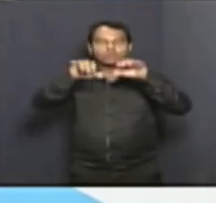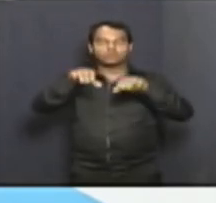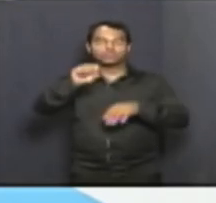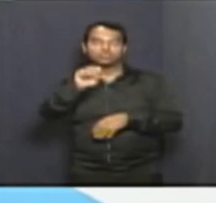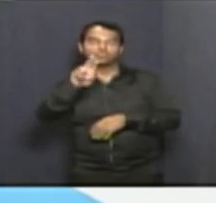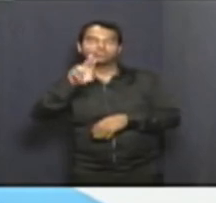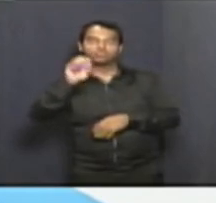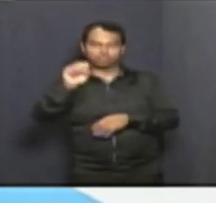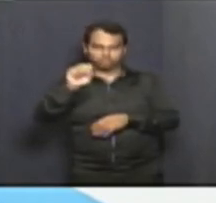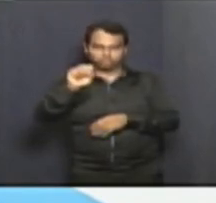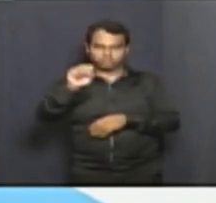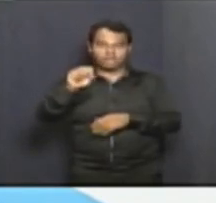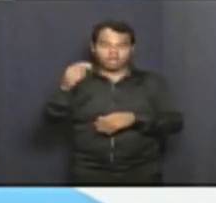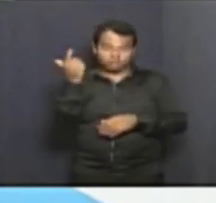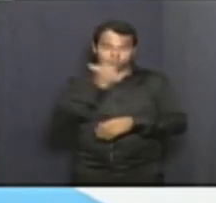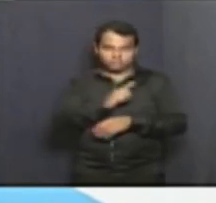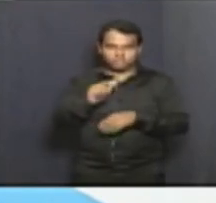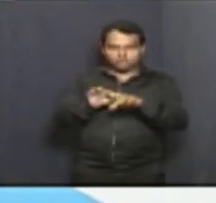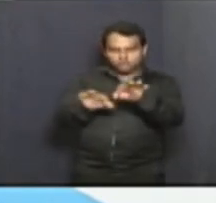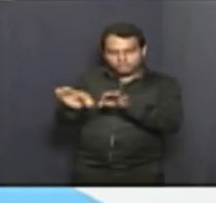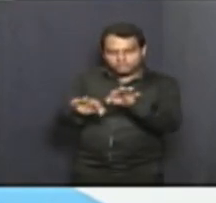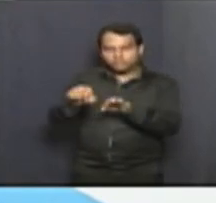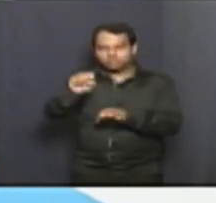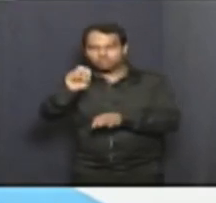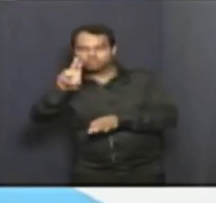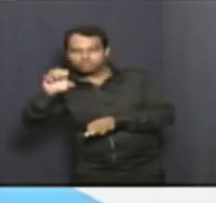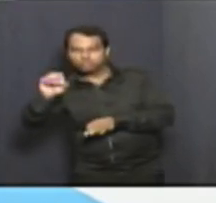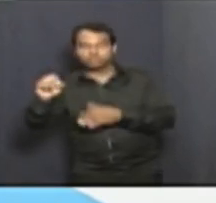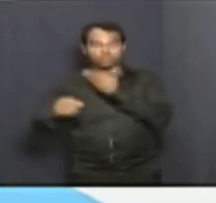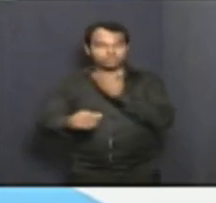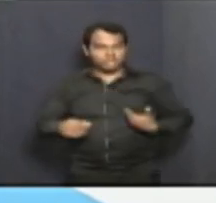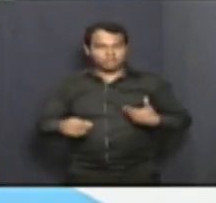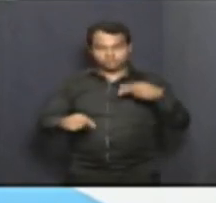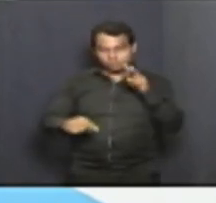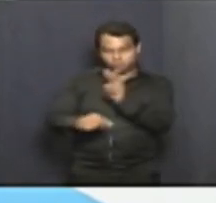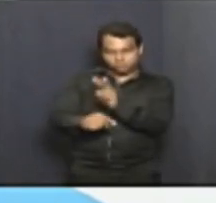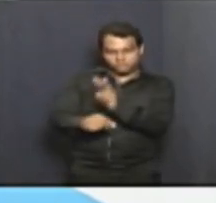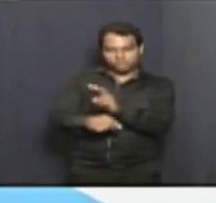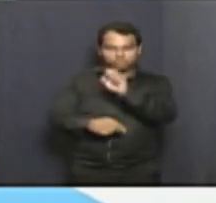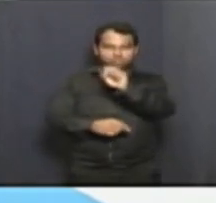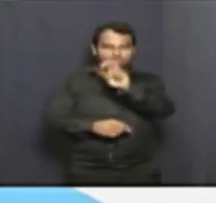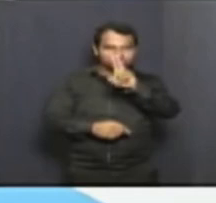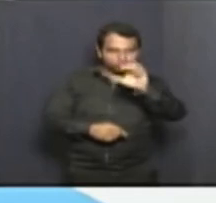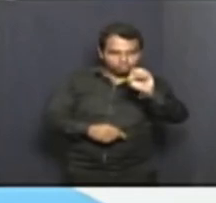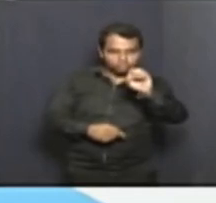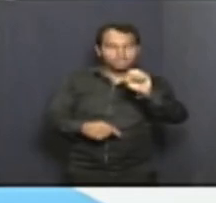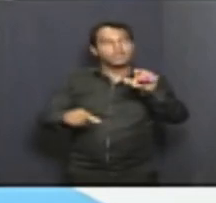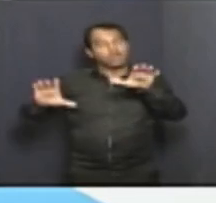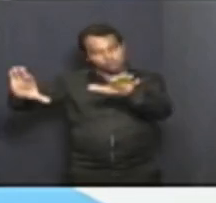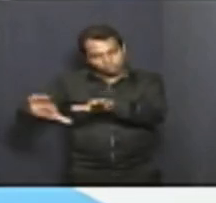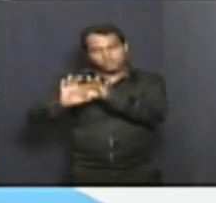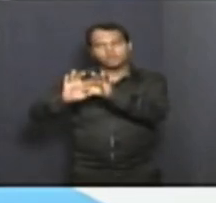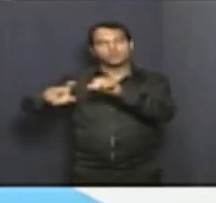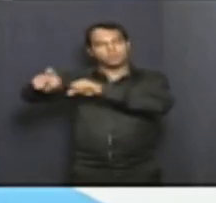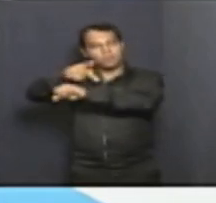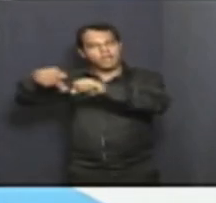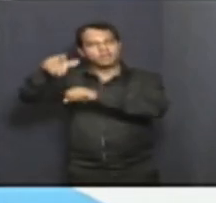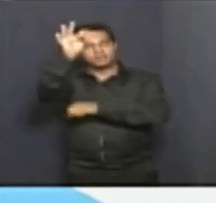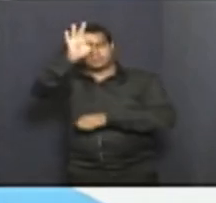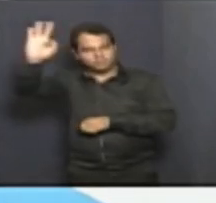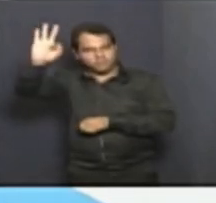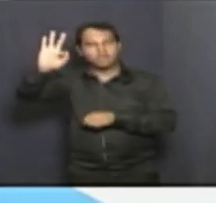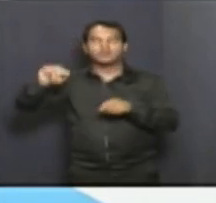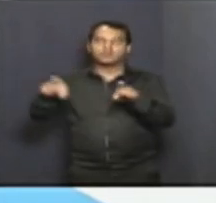porque você cuida do sistema básico de saúde do estado cuidando do sistema de saúde logicamente parceria com a união federal e com os municípios